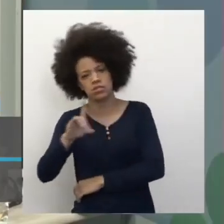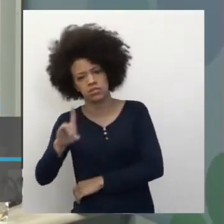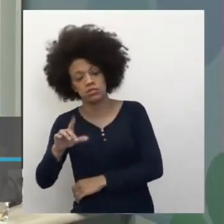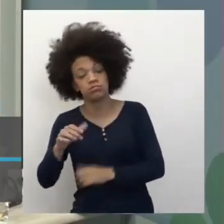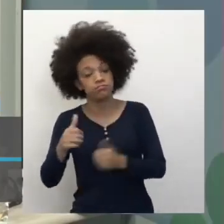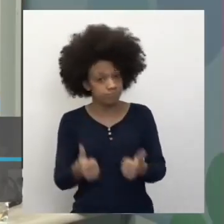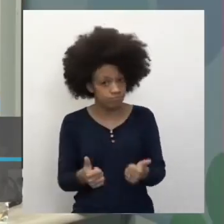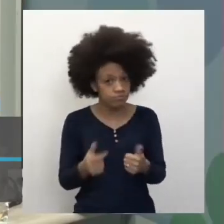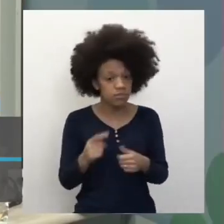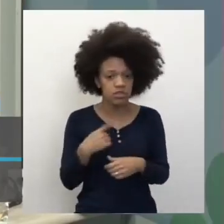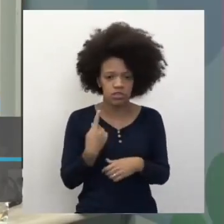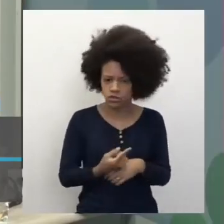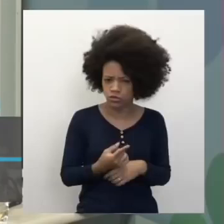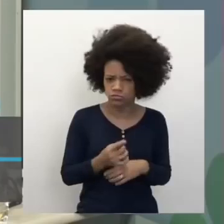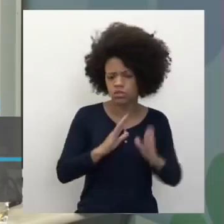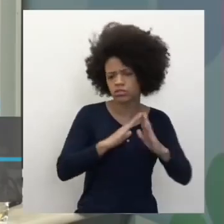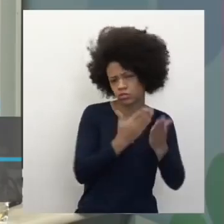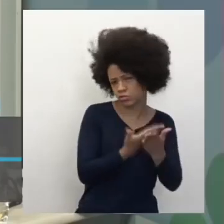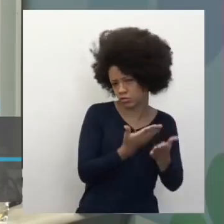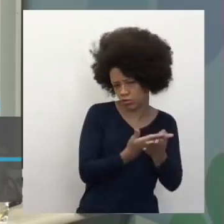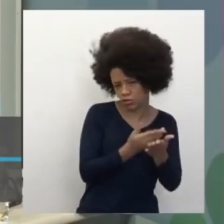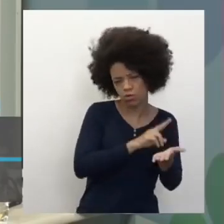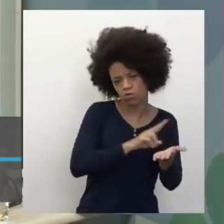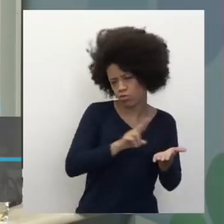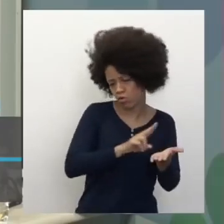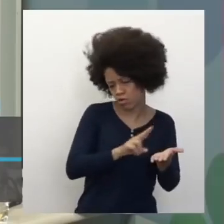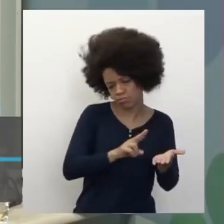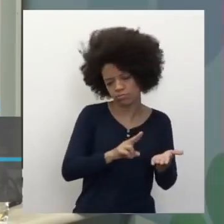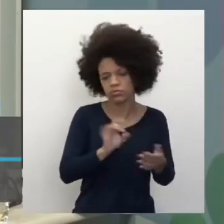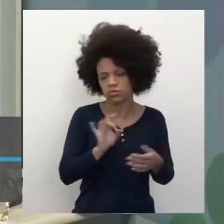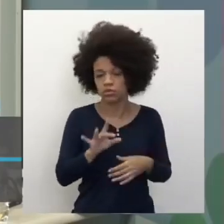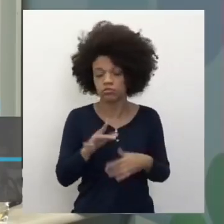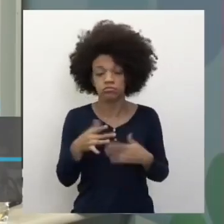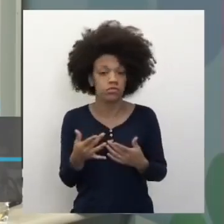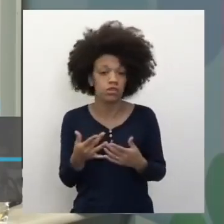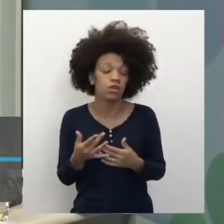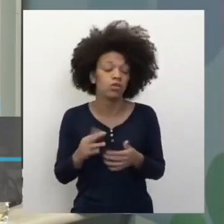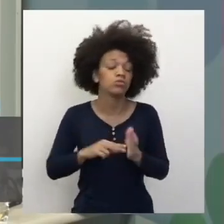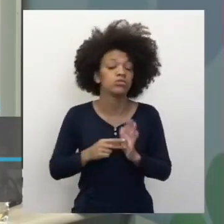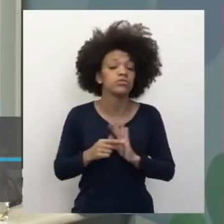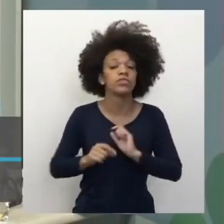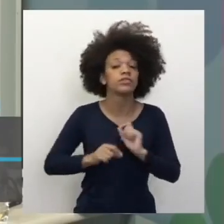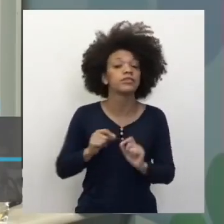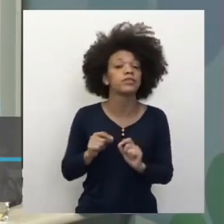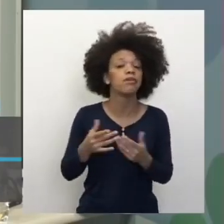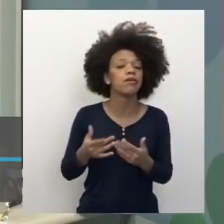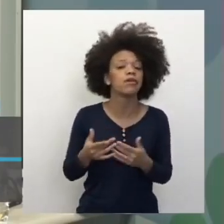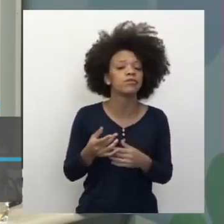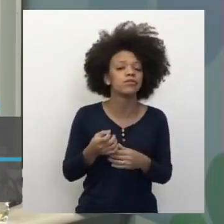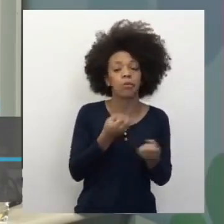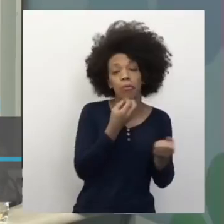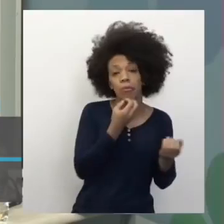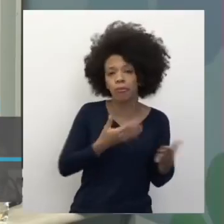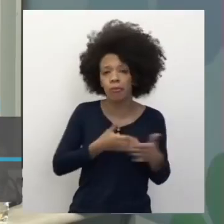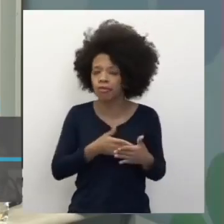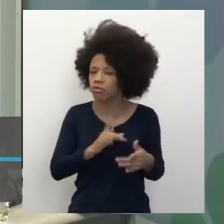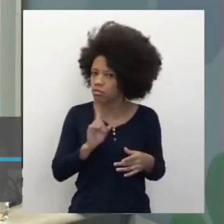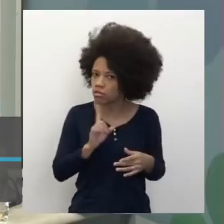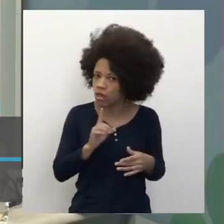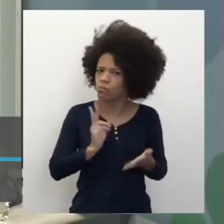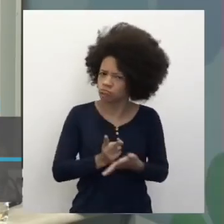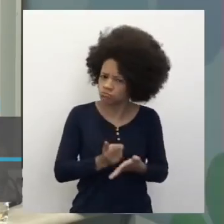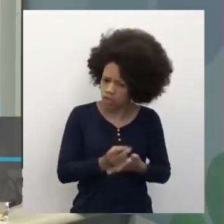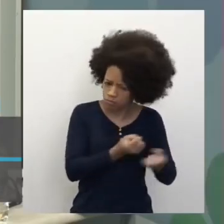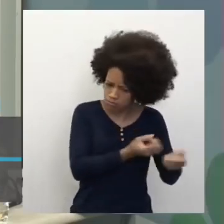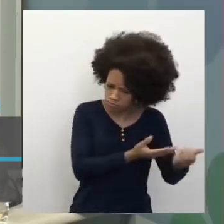tal, que a gente fala da escola tal e a gente coloca aqui. Isso não quer dizer, é claro, que você não seja bem-vindo, você está sempre bem-vindo